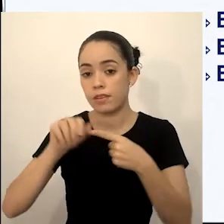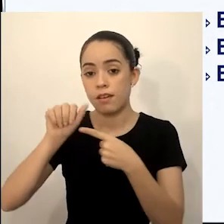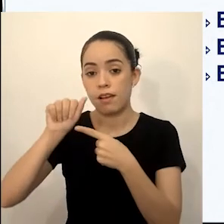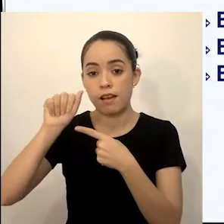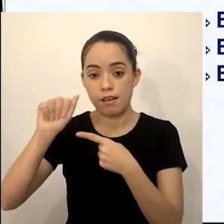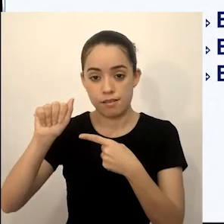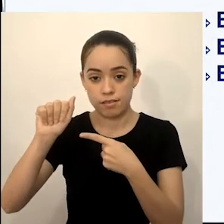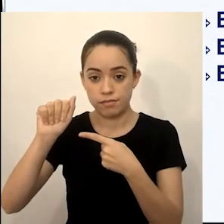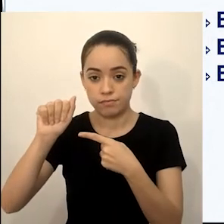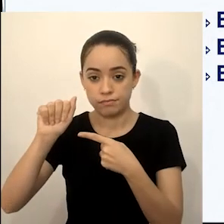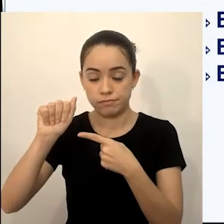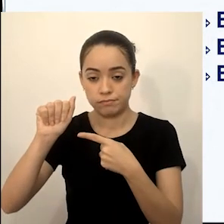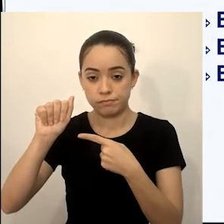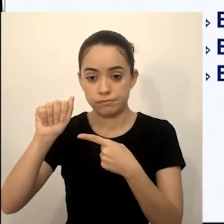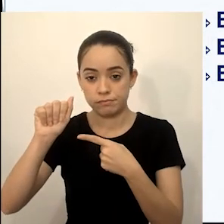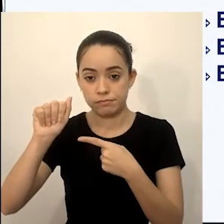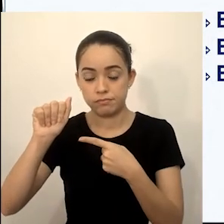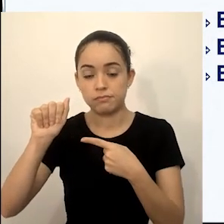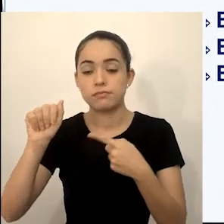as do tipo A,